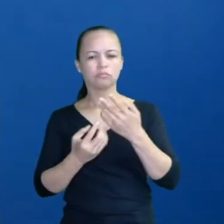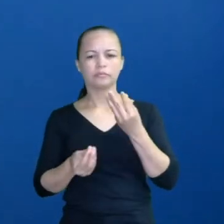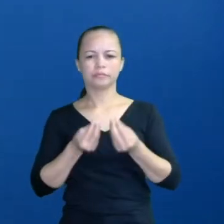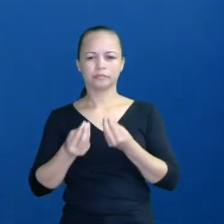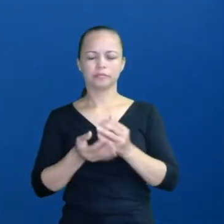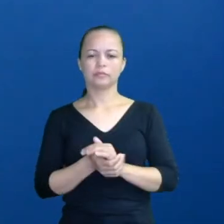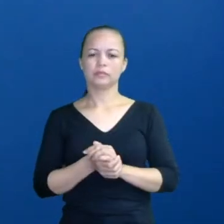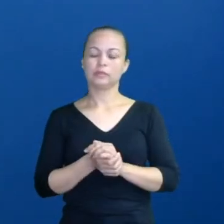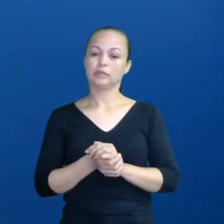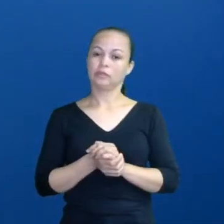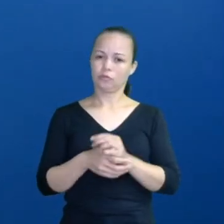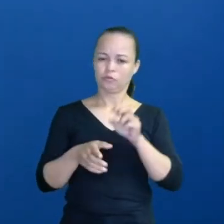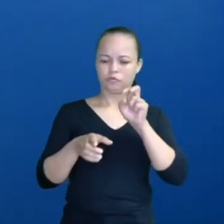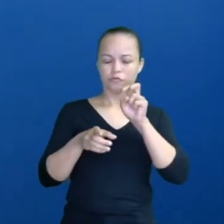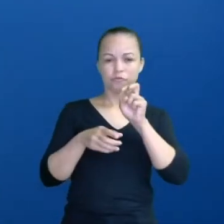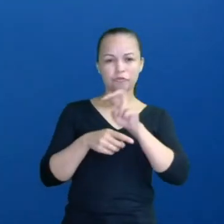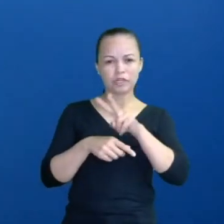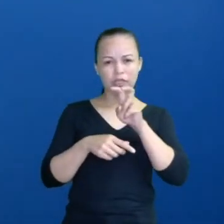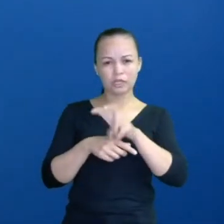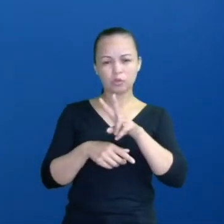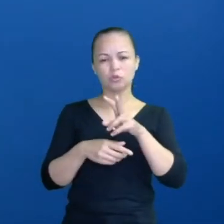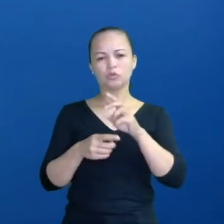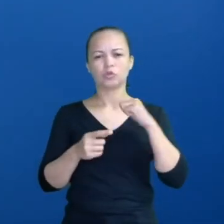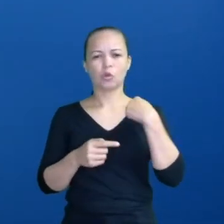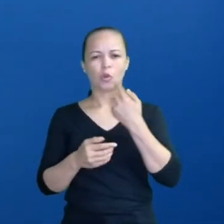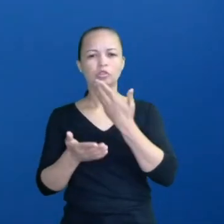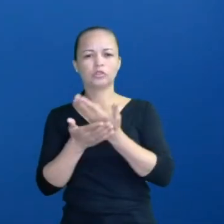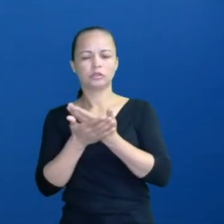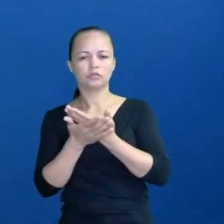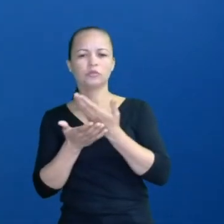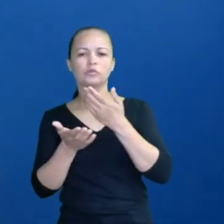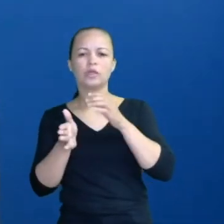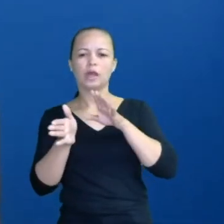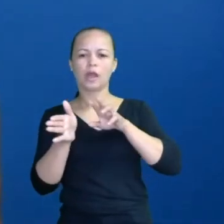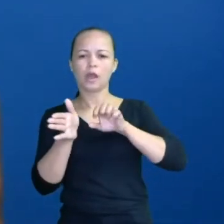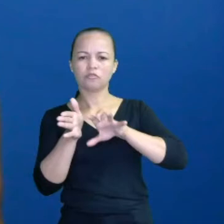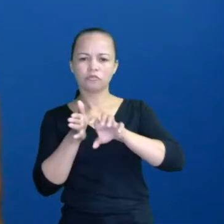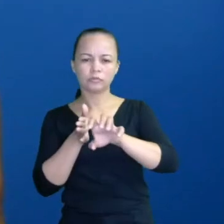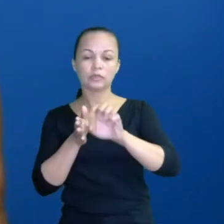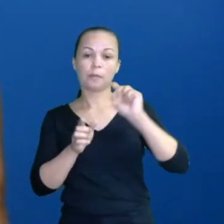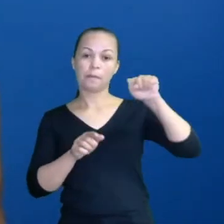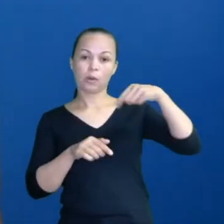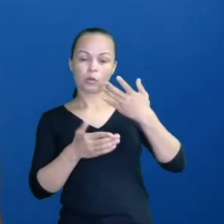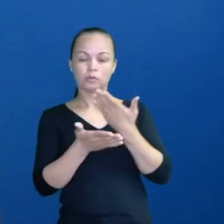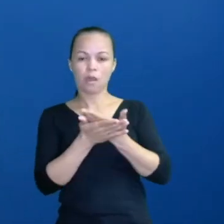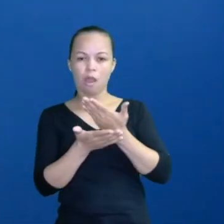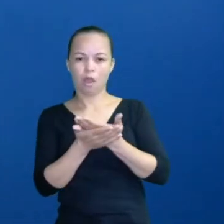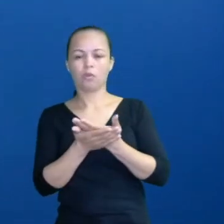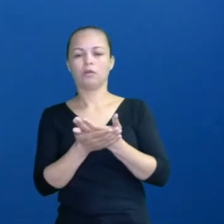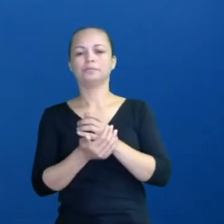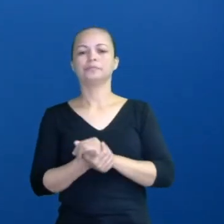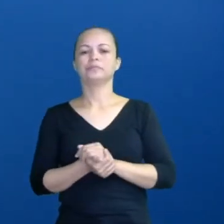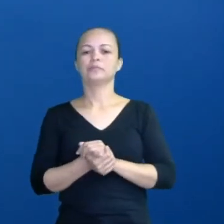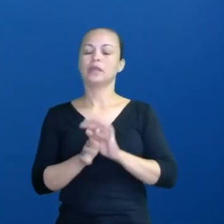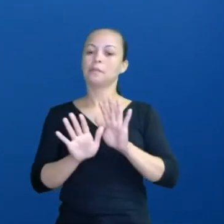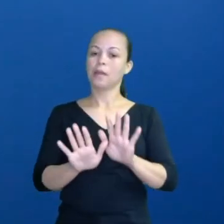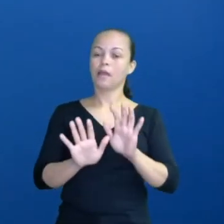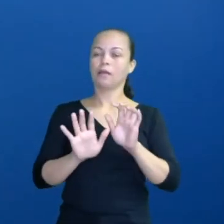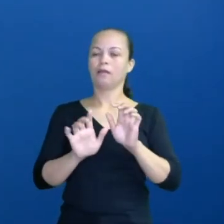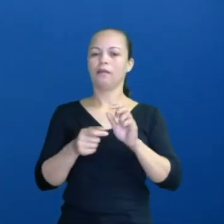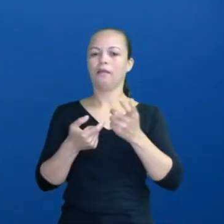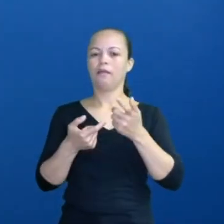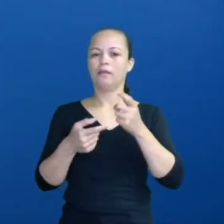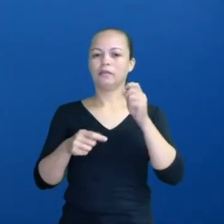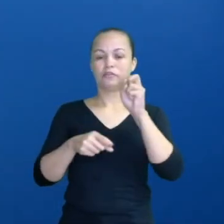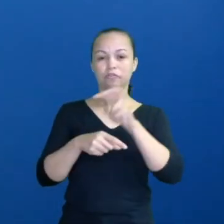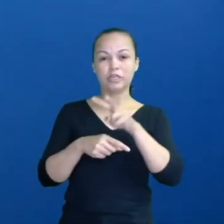Assim como os vírus, nós também vamos estudar um pouco sobre as bactérias na próxima aula. Mas esses vírus, né,